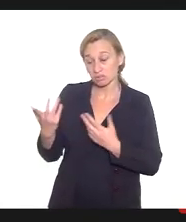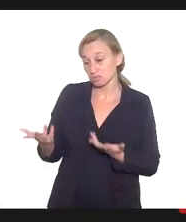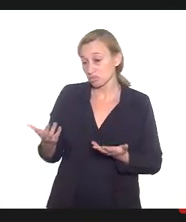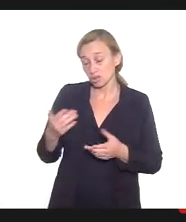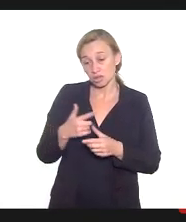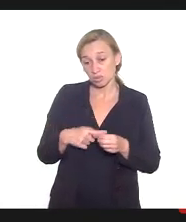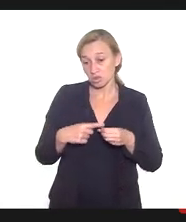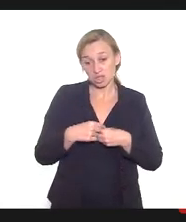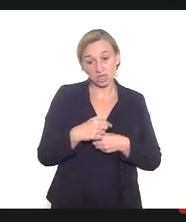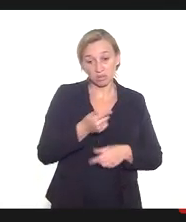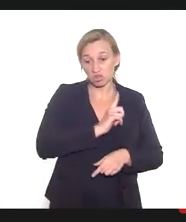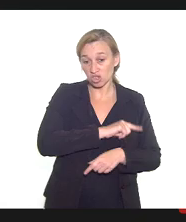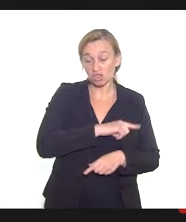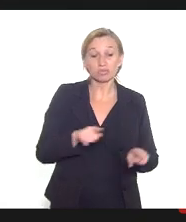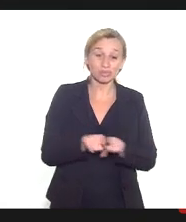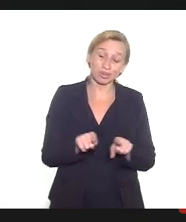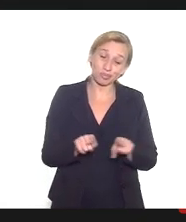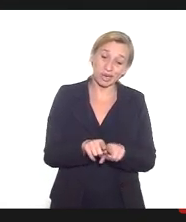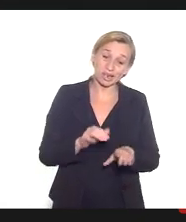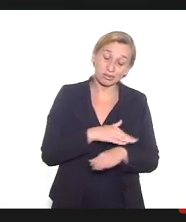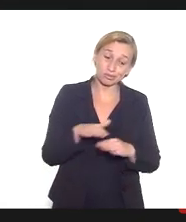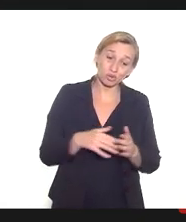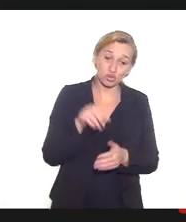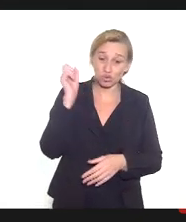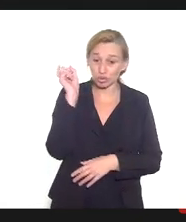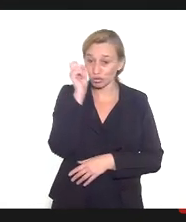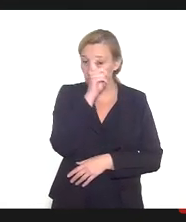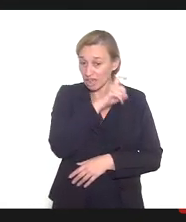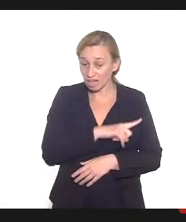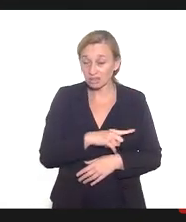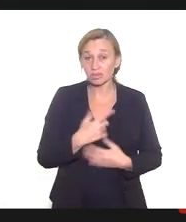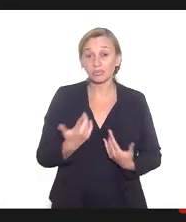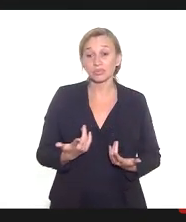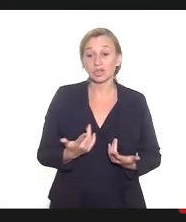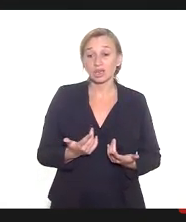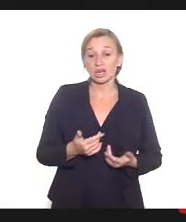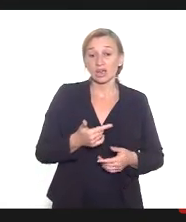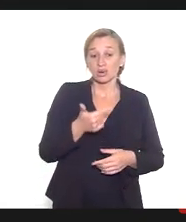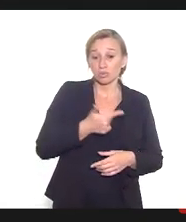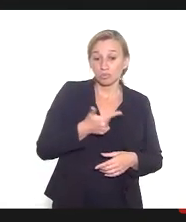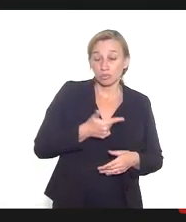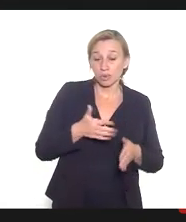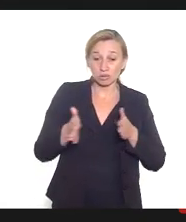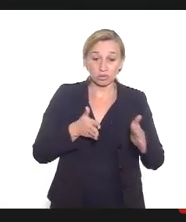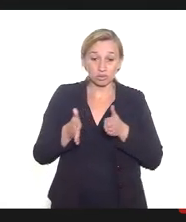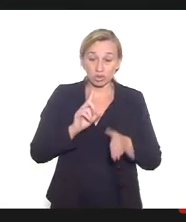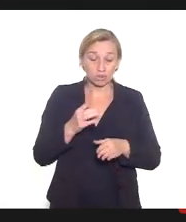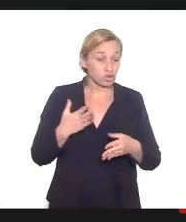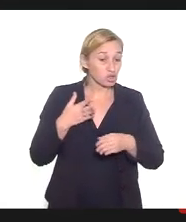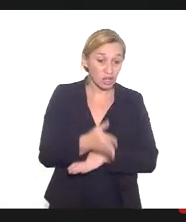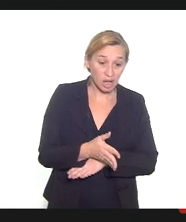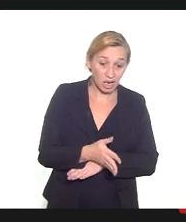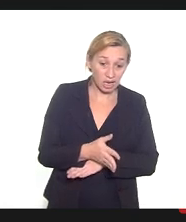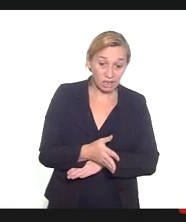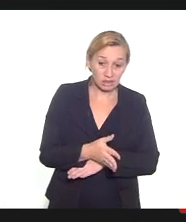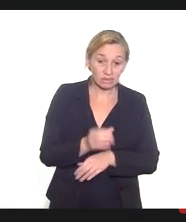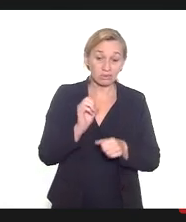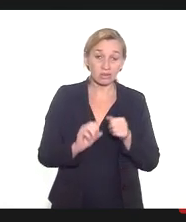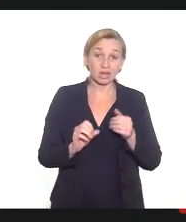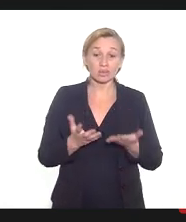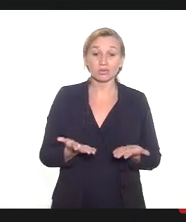E finalmente não bastassem todos esses obstáculos e ao fato de que a fase dois não tinha chegado ainda a ser implementada